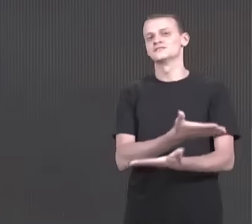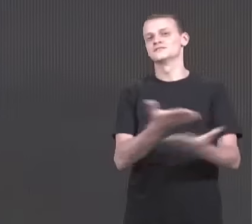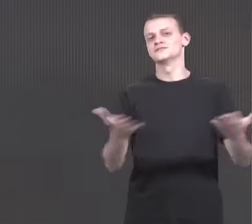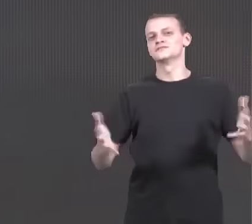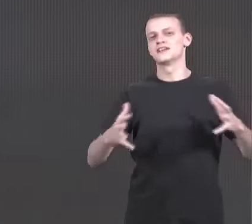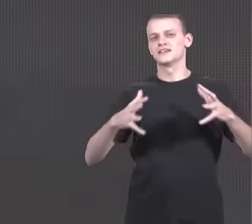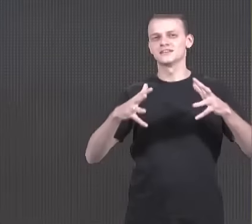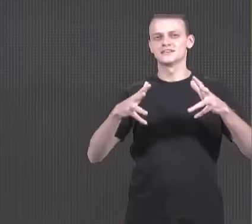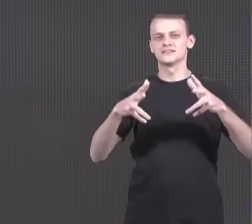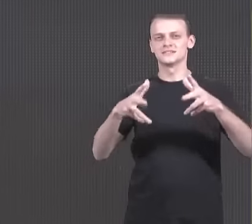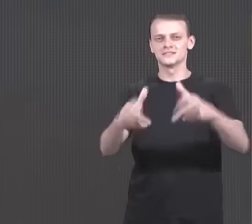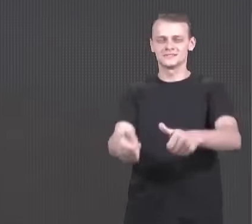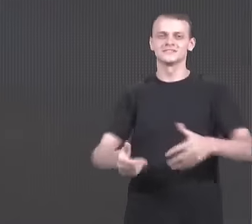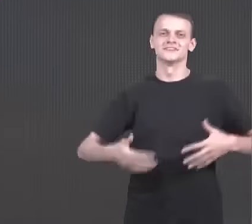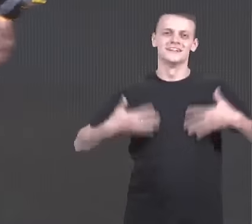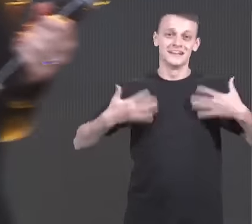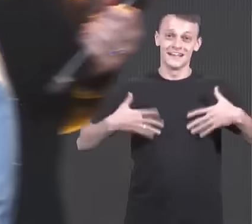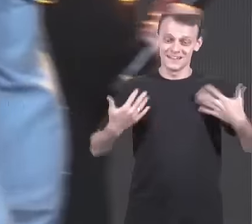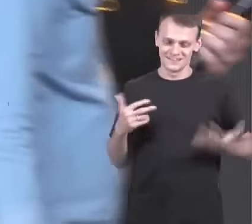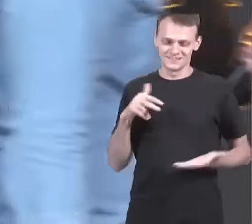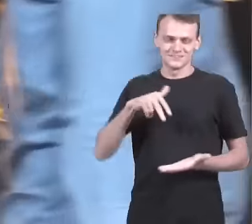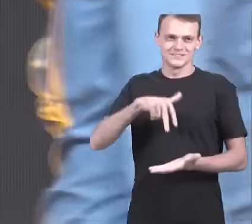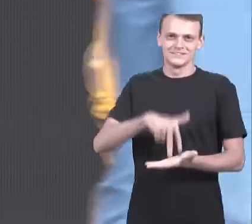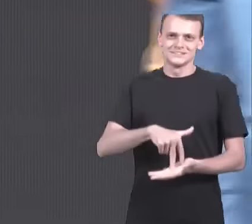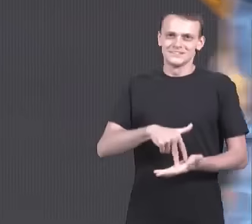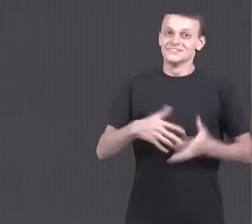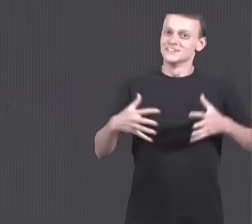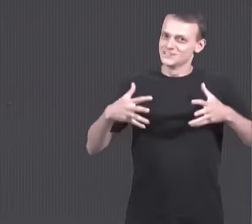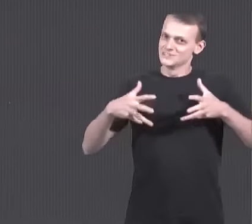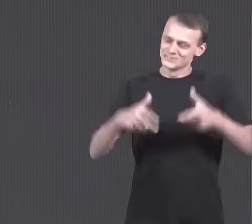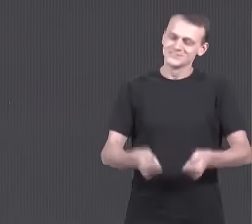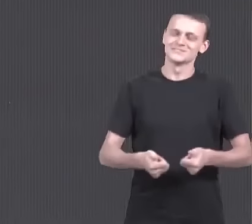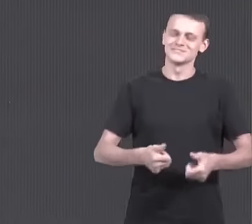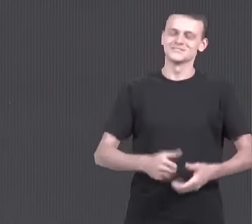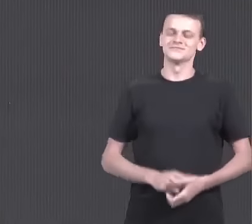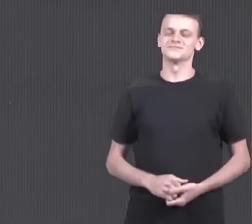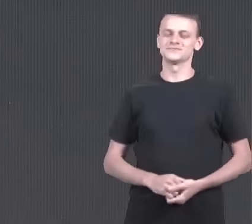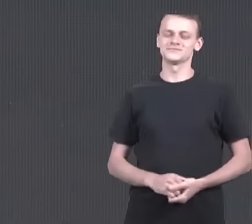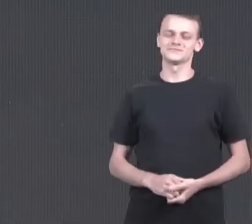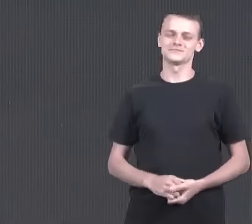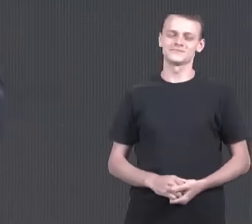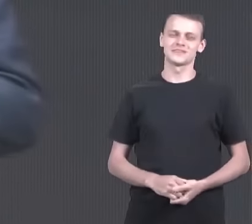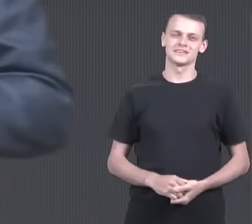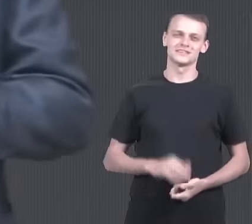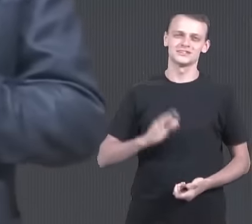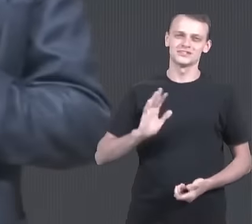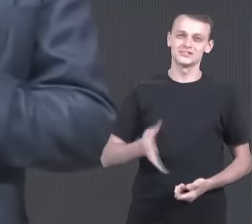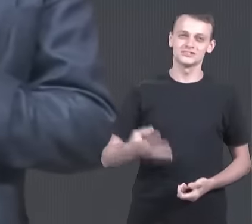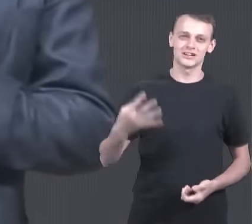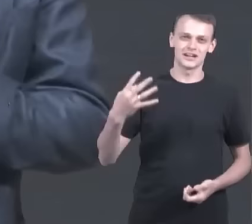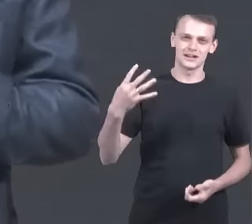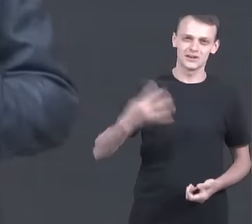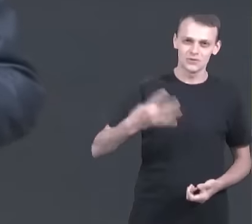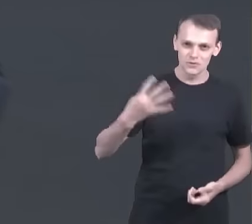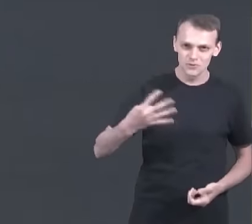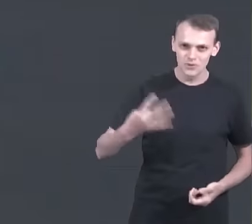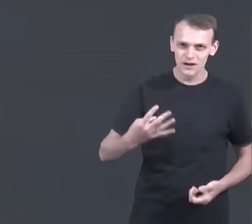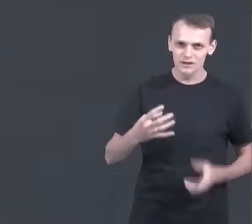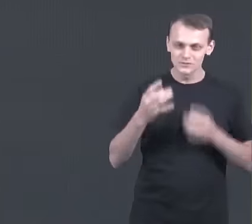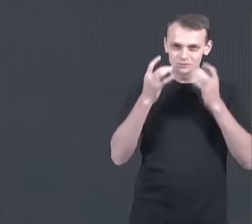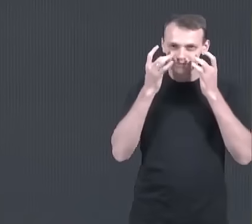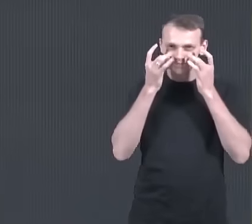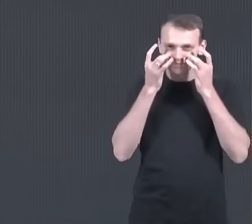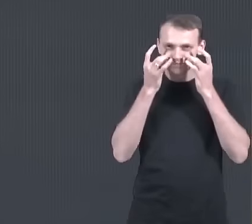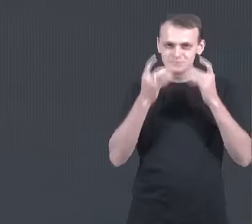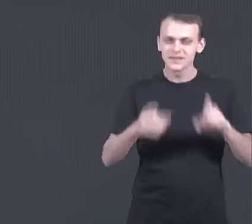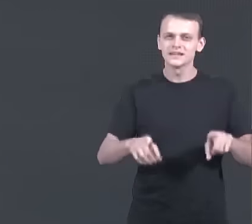Alegria voltar. Hoje é o quinto culto. São quatro presenciais e